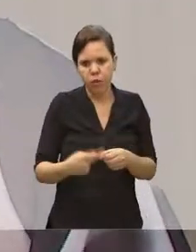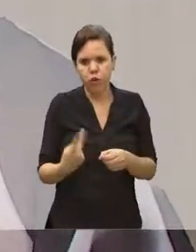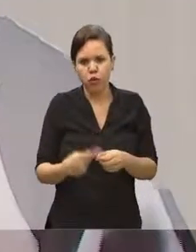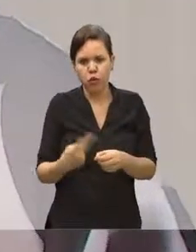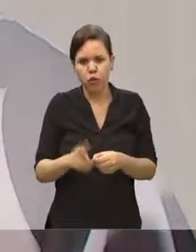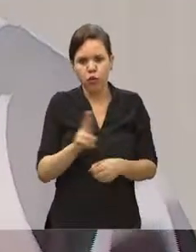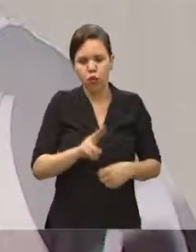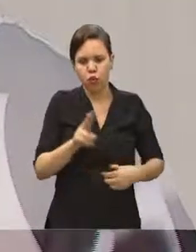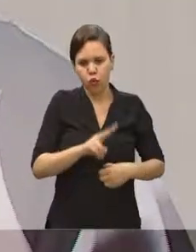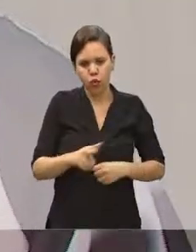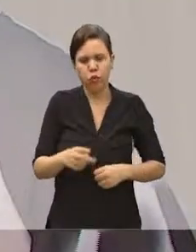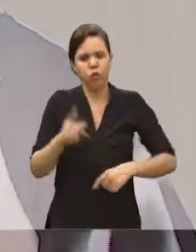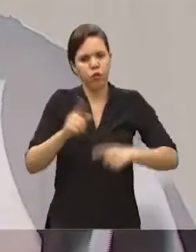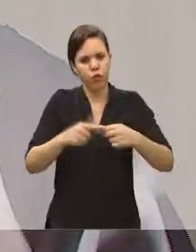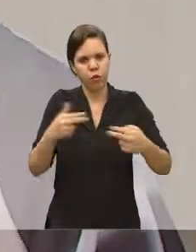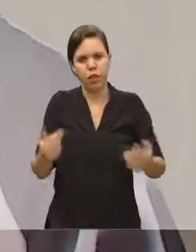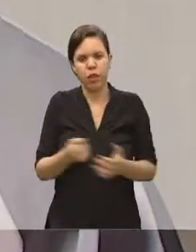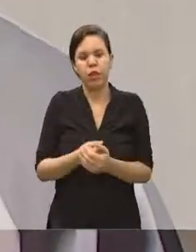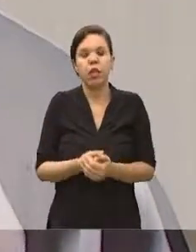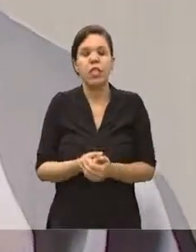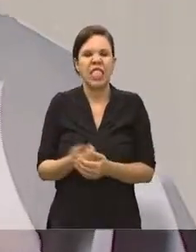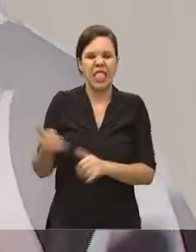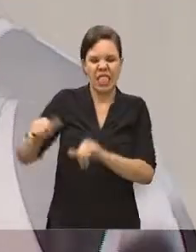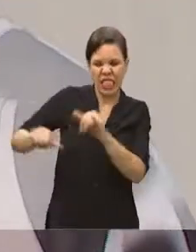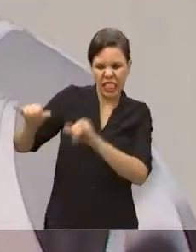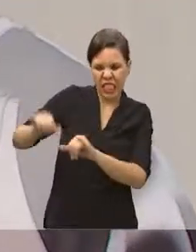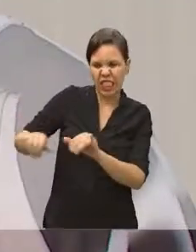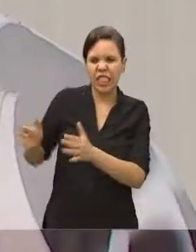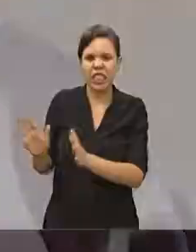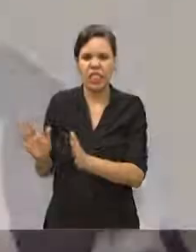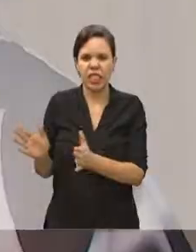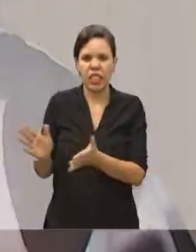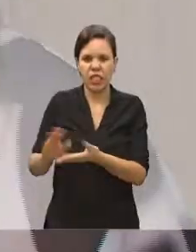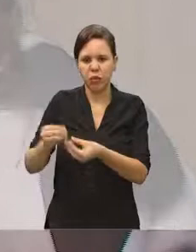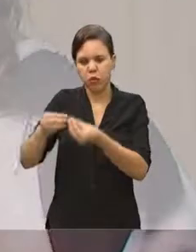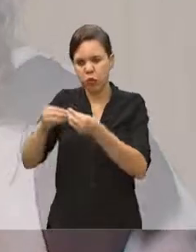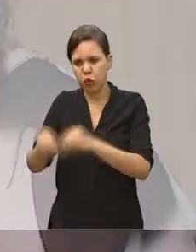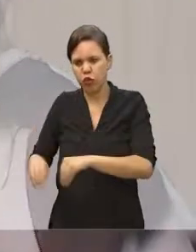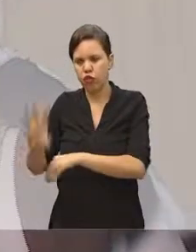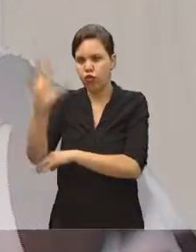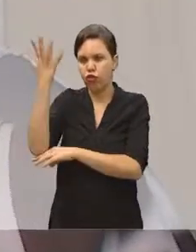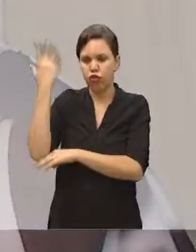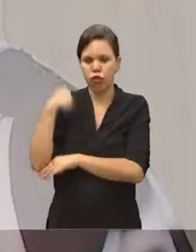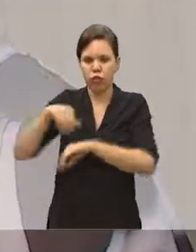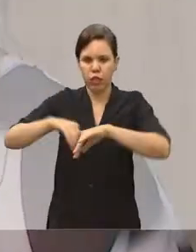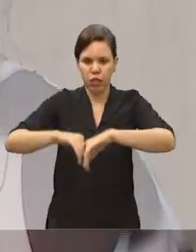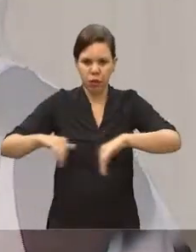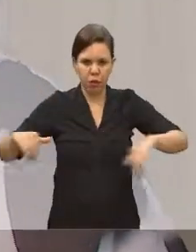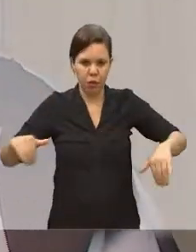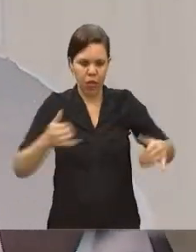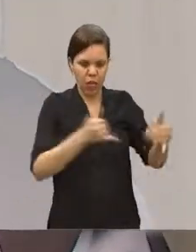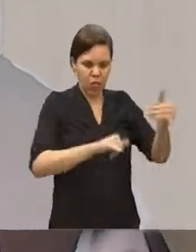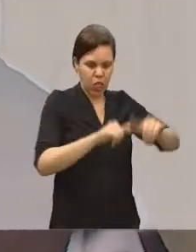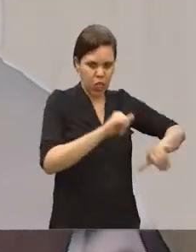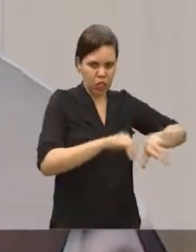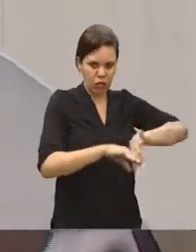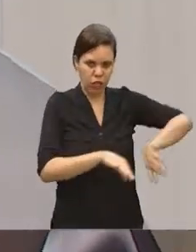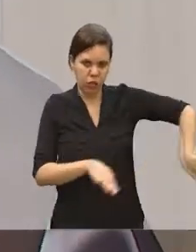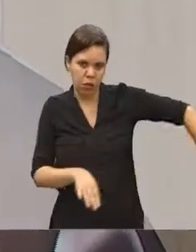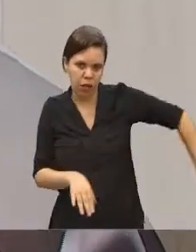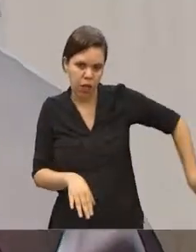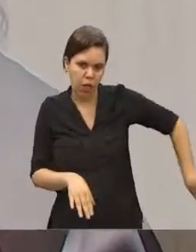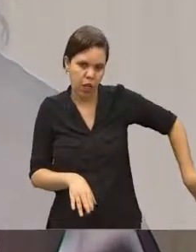de descarte de materiais que são tóxicos ou que agridem o meio ambiente. Separam o mercúrio, que é um material tóxico,